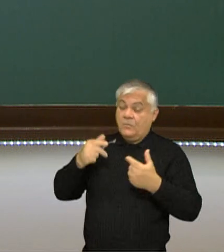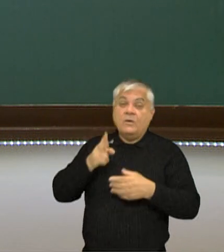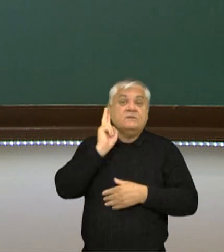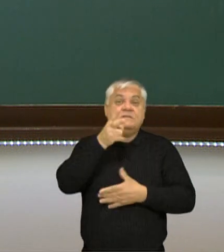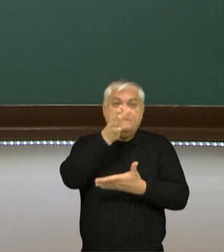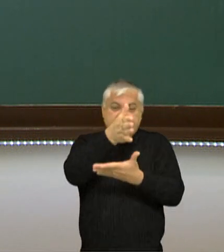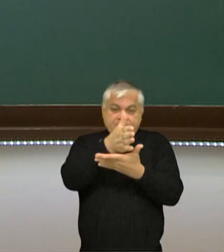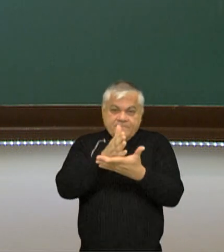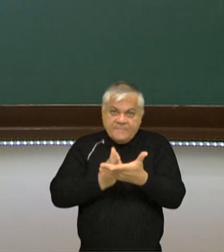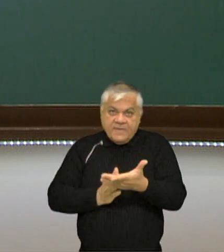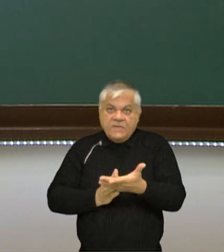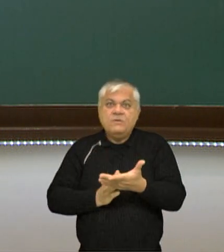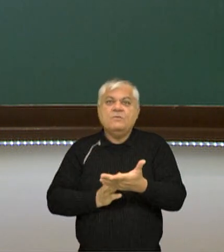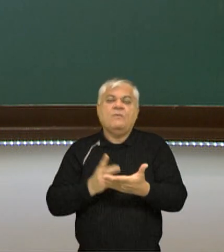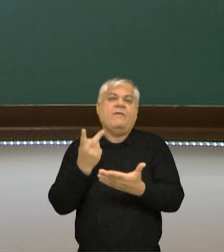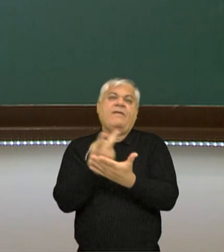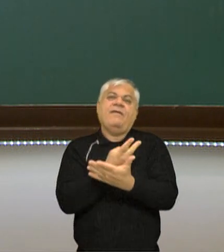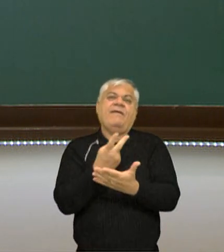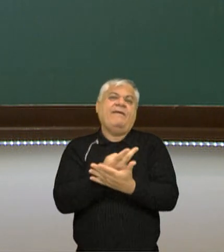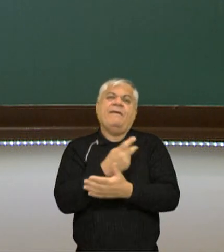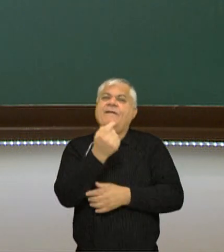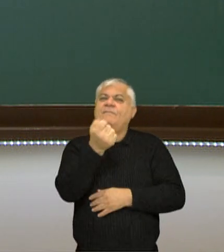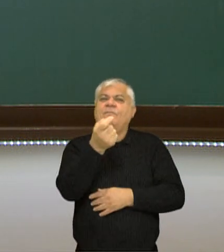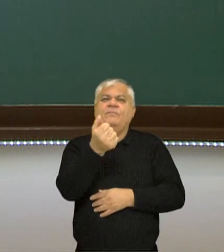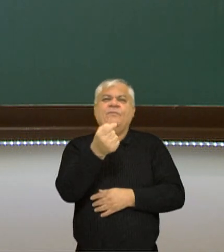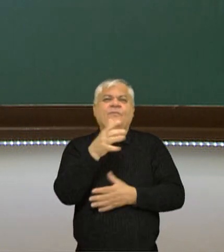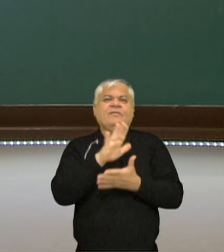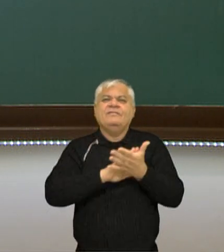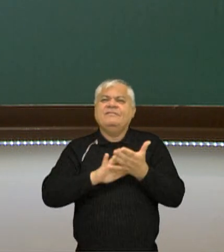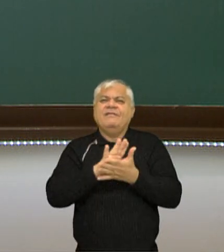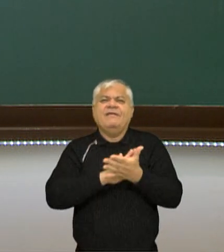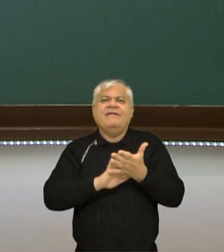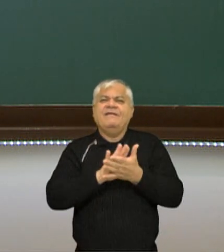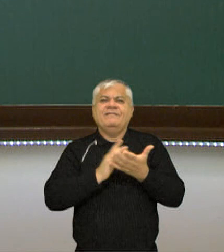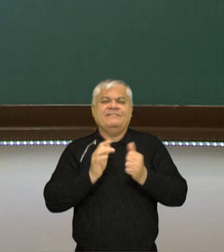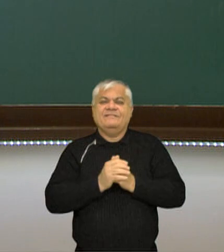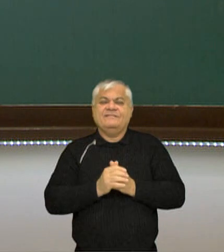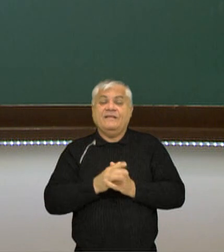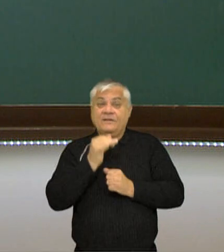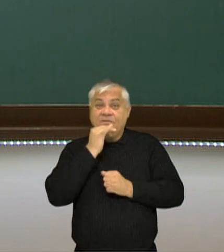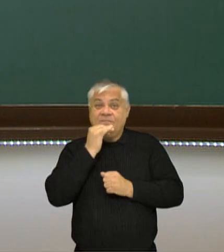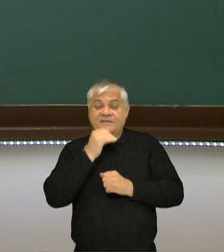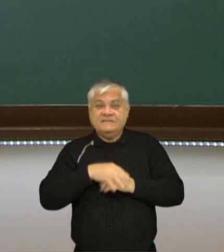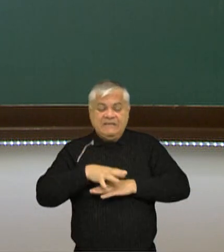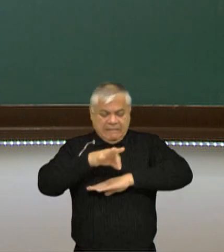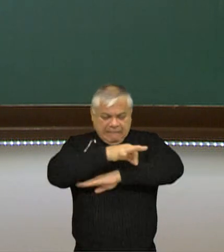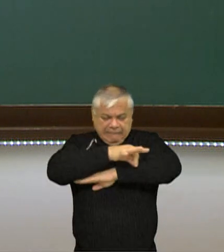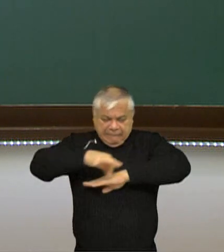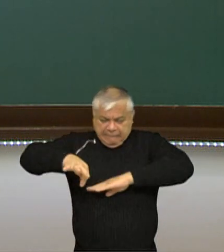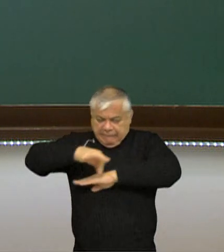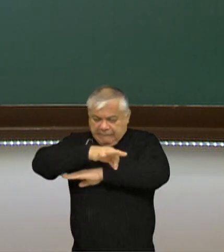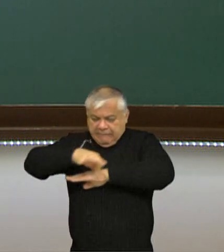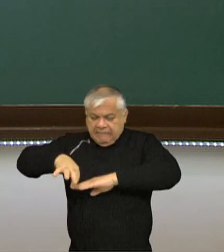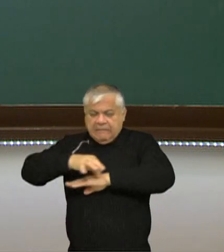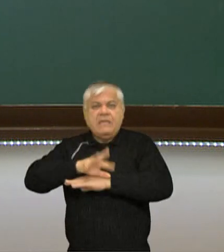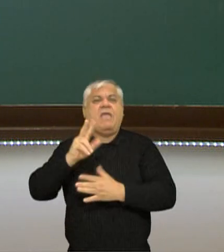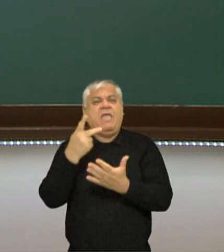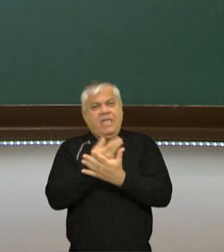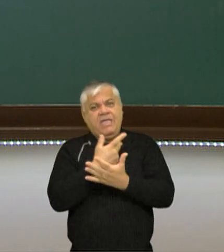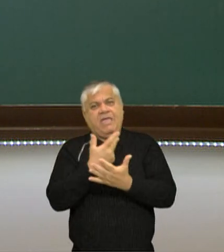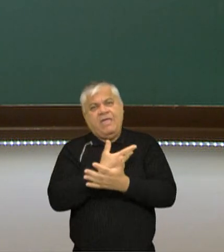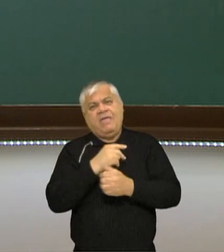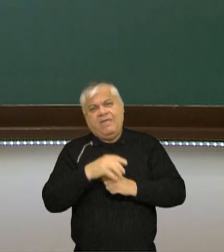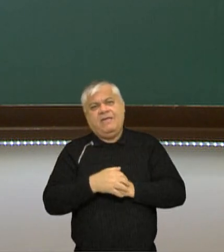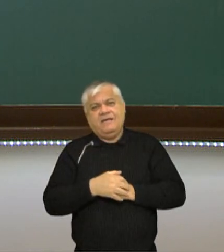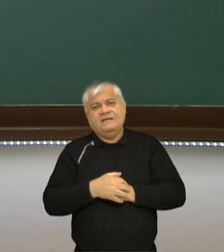gente diminui erros de marcação na régua. Se você começa marcando a partir do canto, pode ser que se